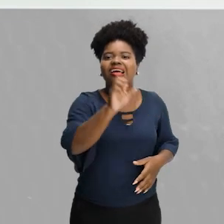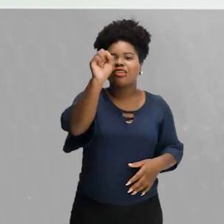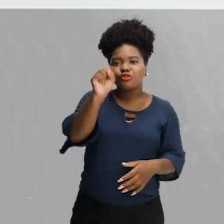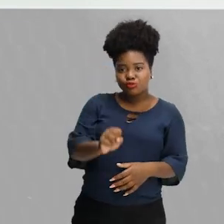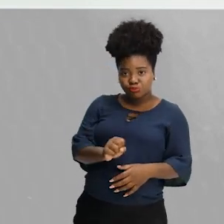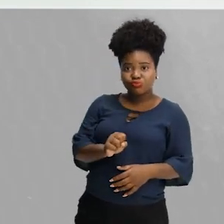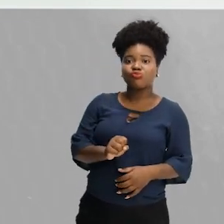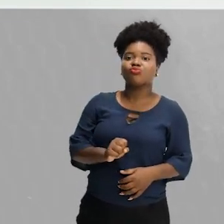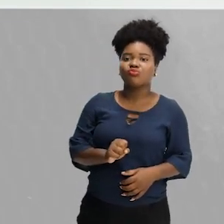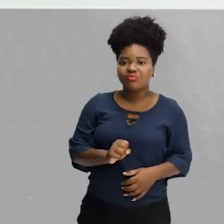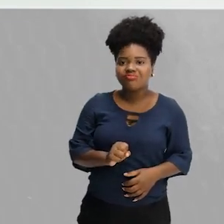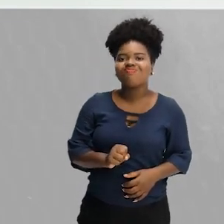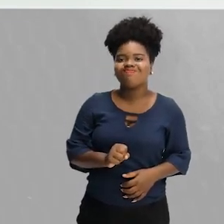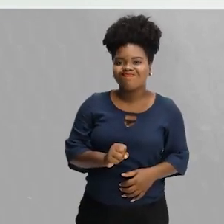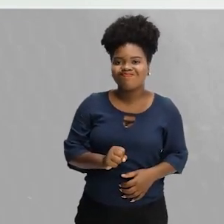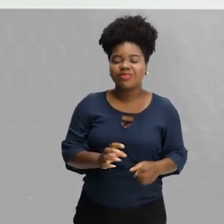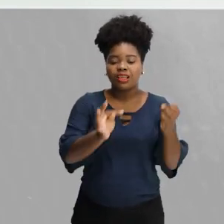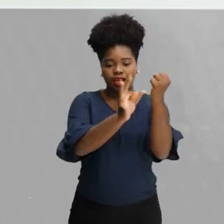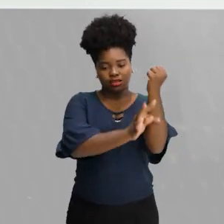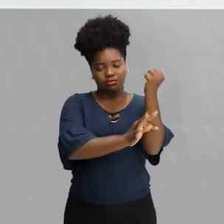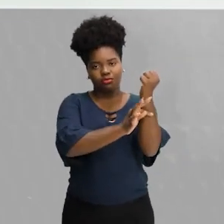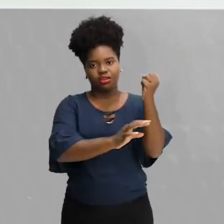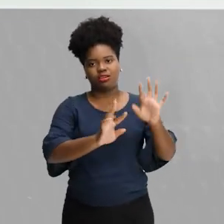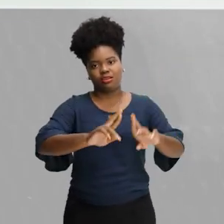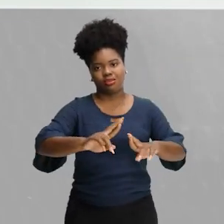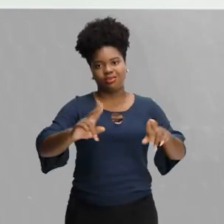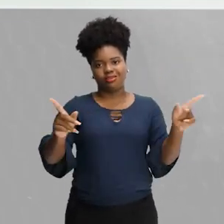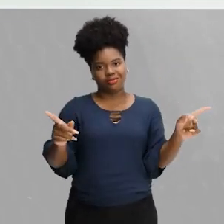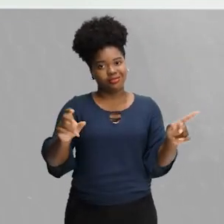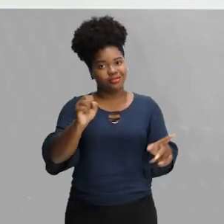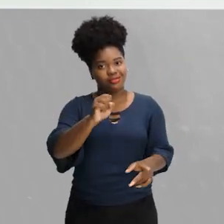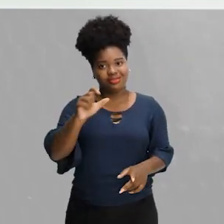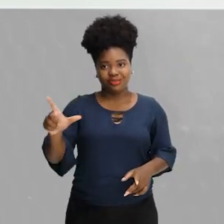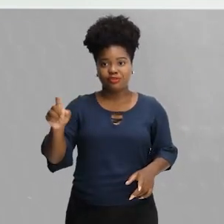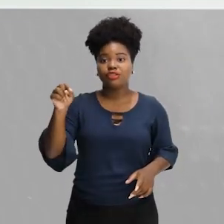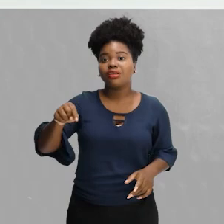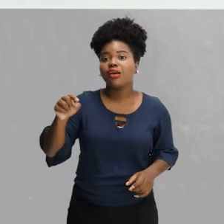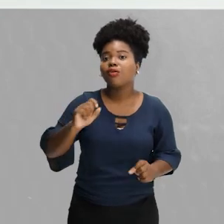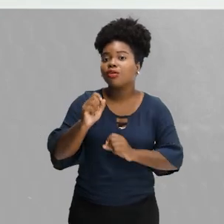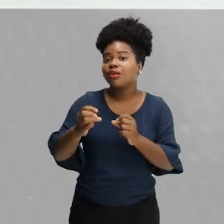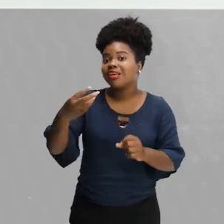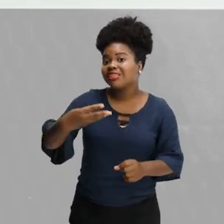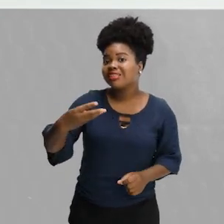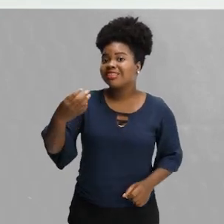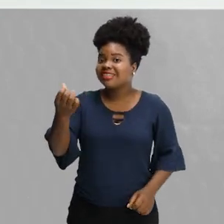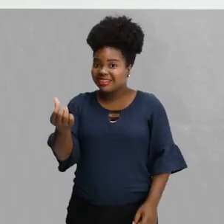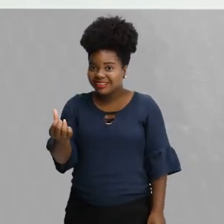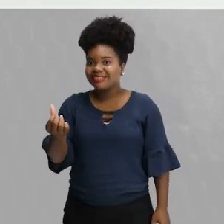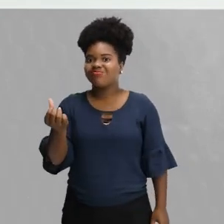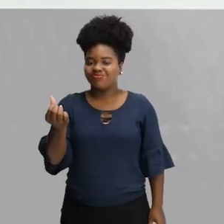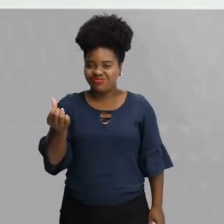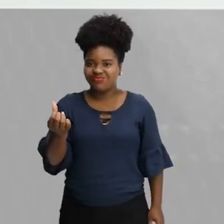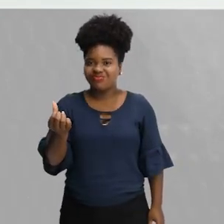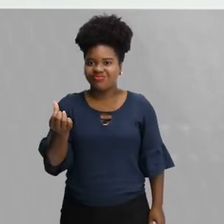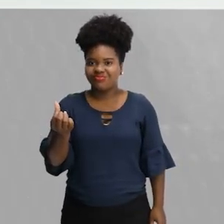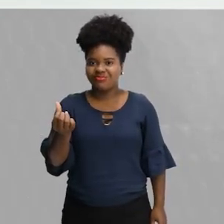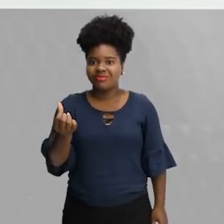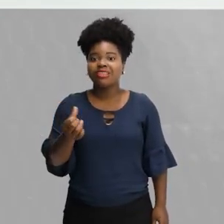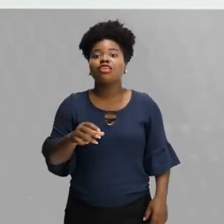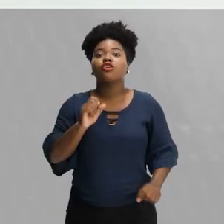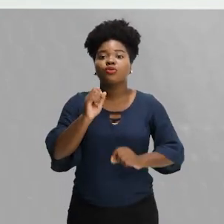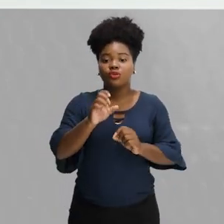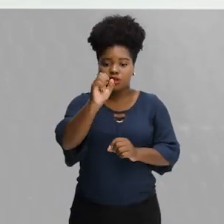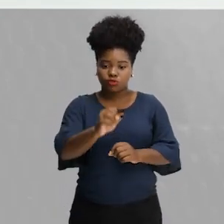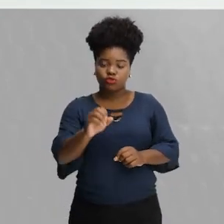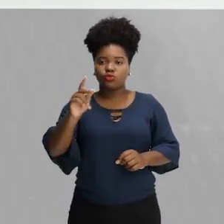Sul, você vai ver que as temperaturas são bem diferentes. São Luís está marcando, nesse momento, 36 graus, enquanto Porto Alegre